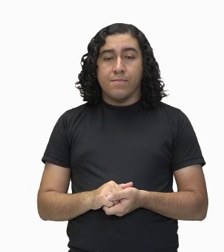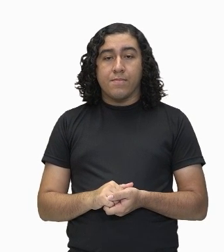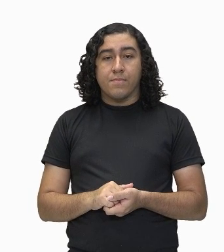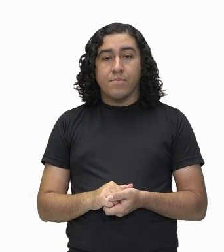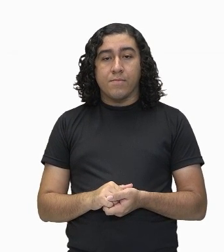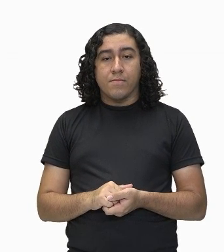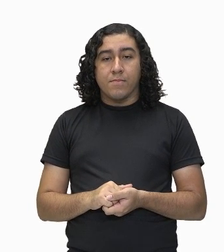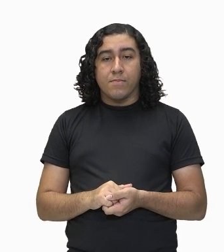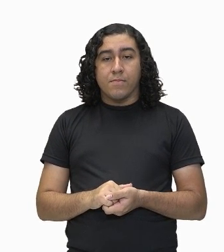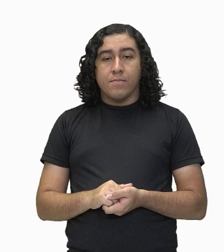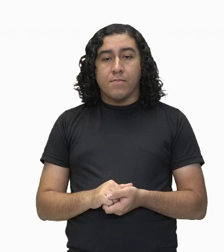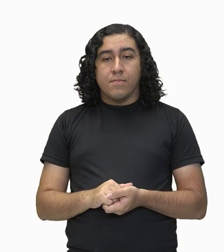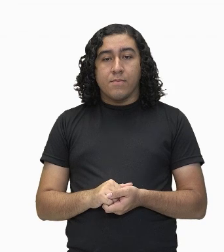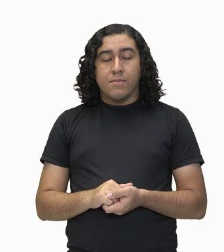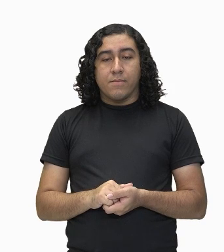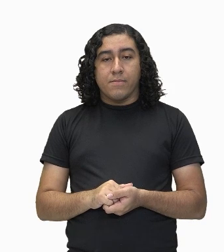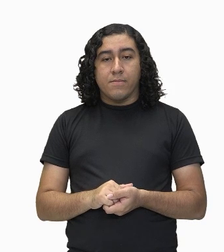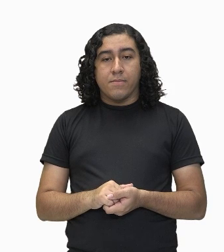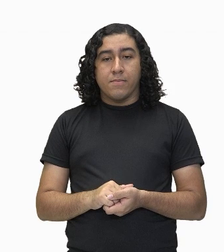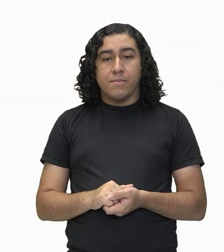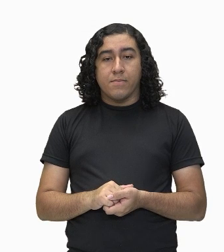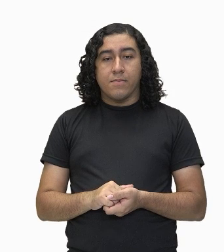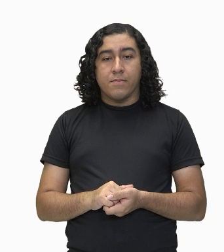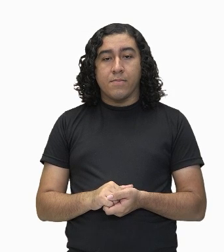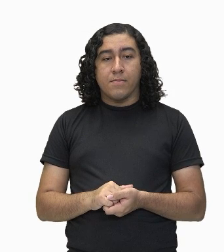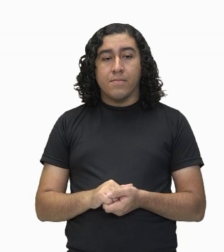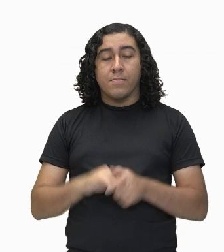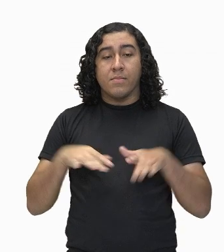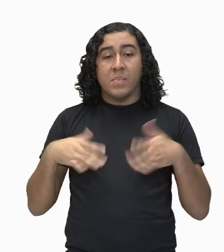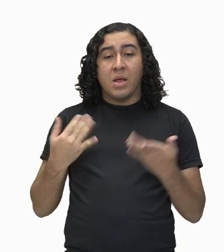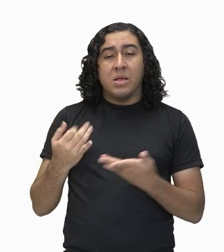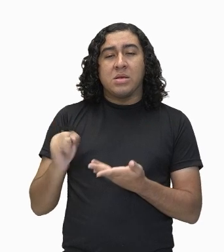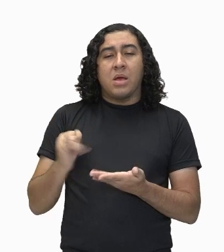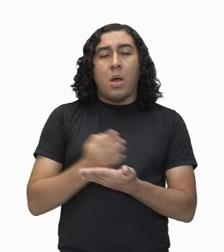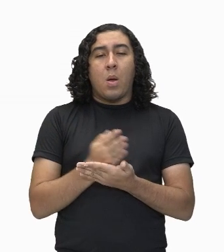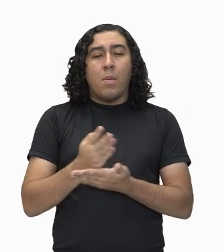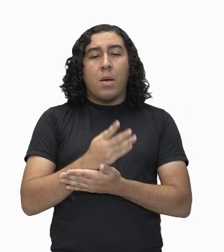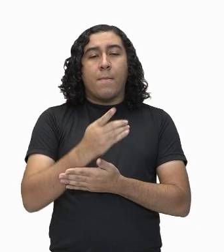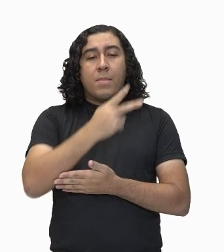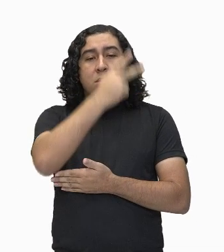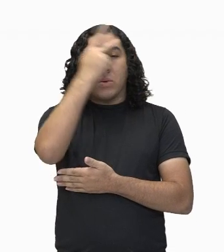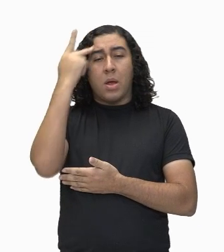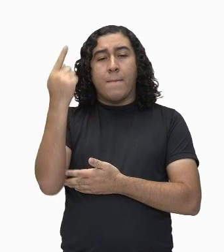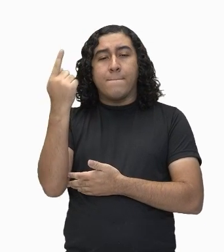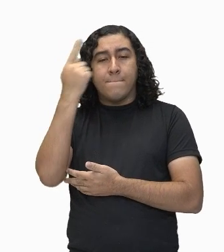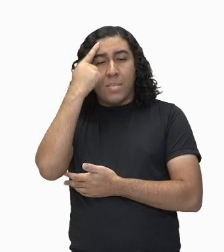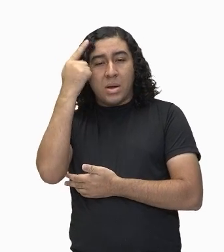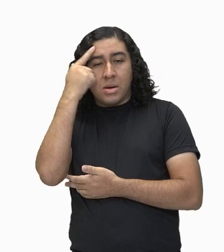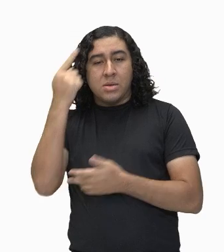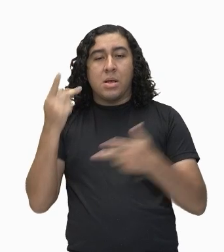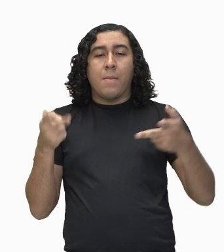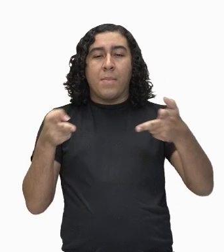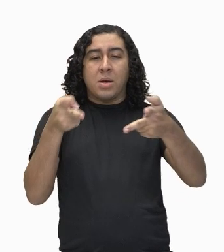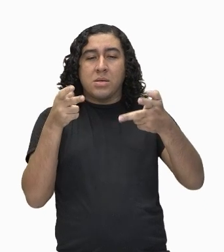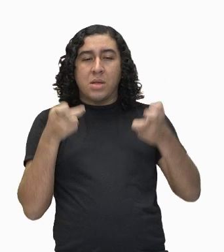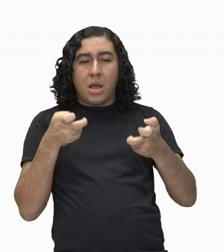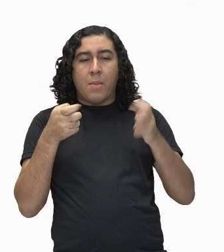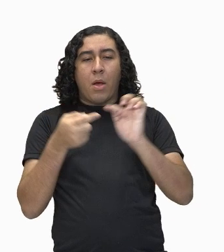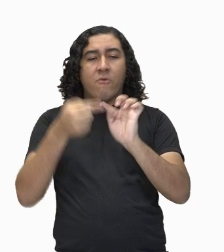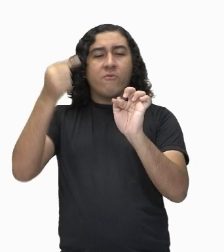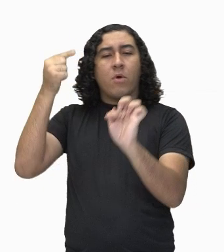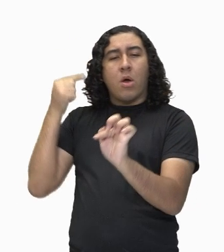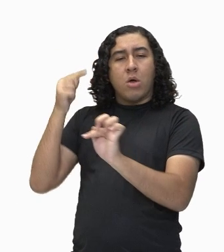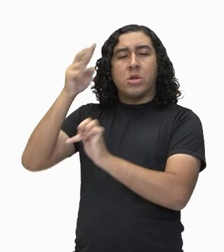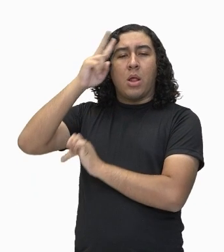Então, quando alguém imagina, quando alguém pensa, percebe, recorda,